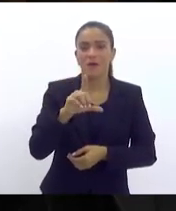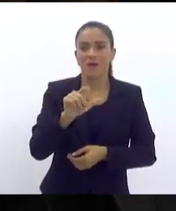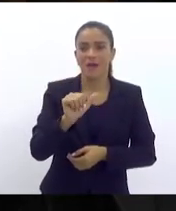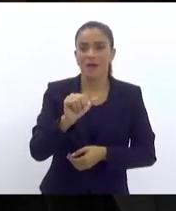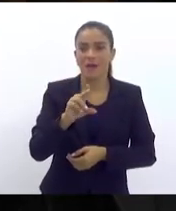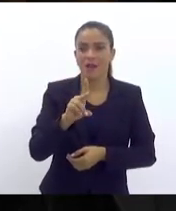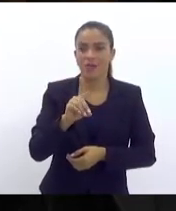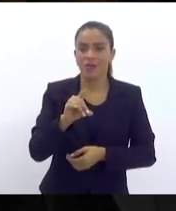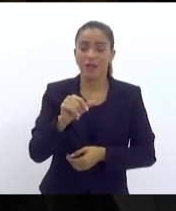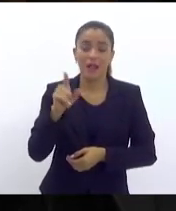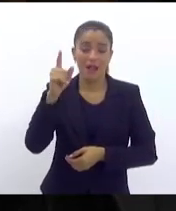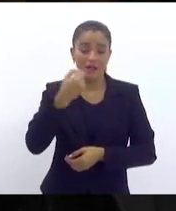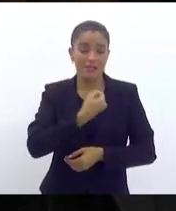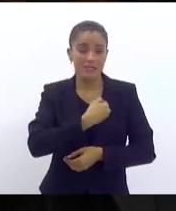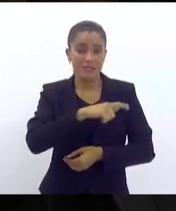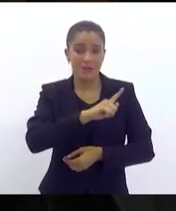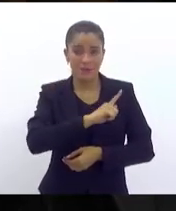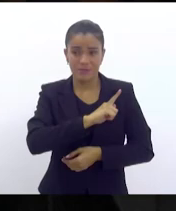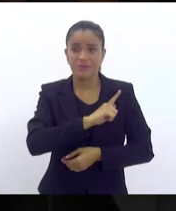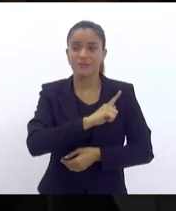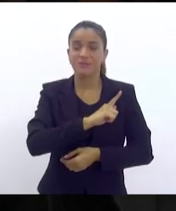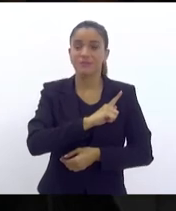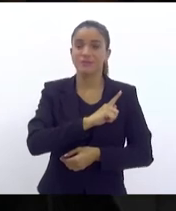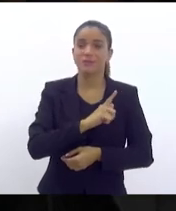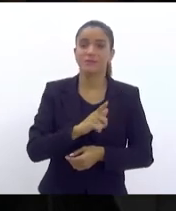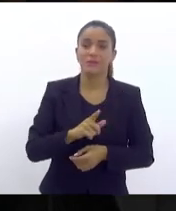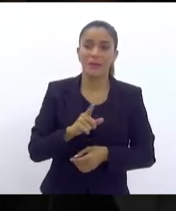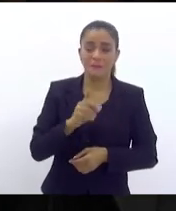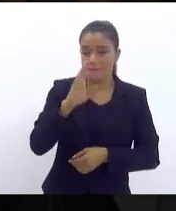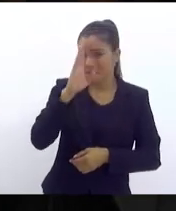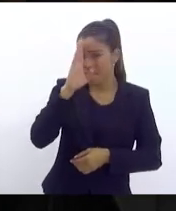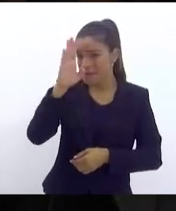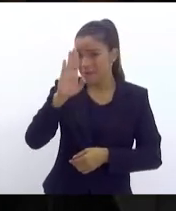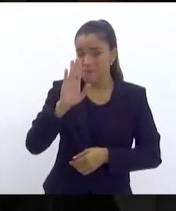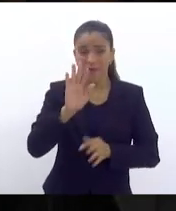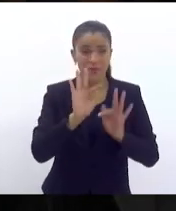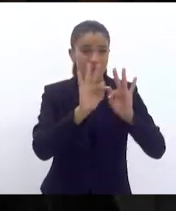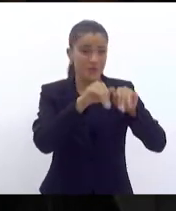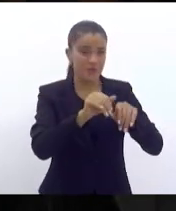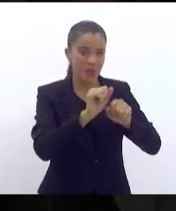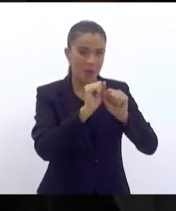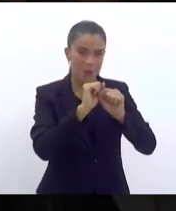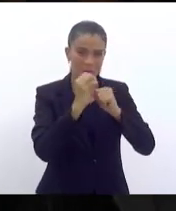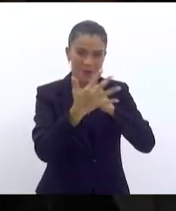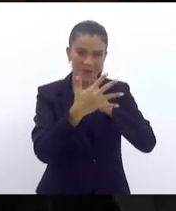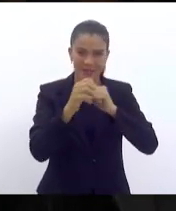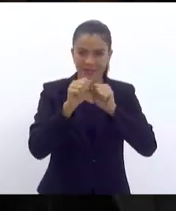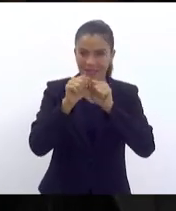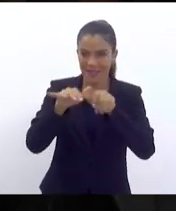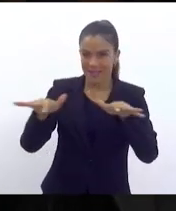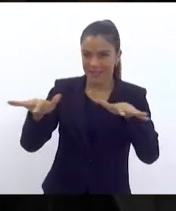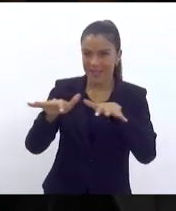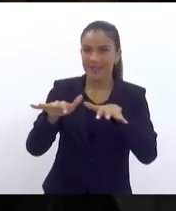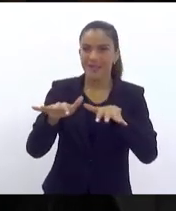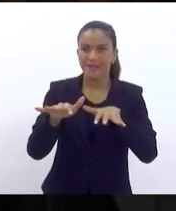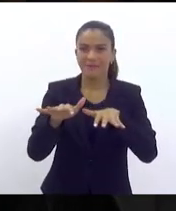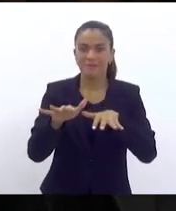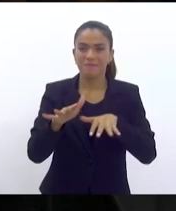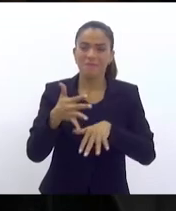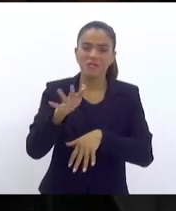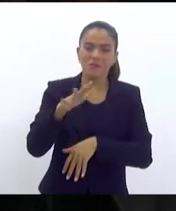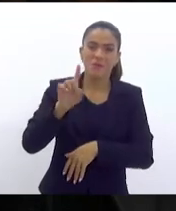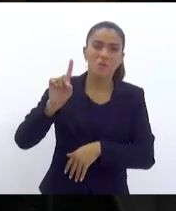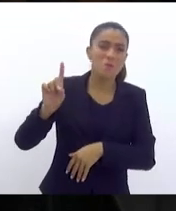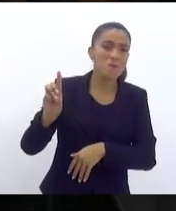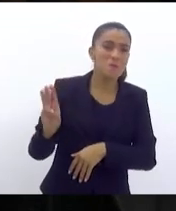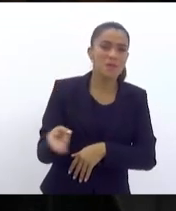em São Gonçalo e quando nós vemos São Gonçalo e principalmente pode pandemia um milhão e 200 mais ou menos mil